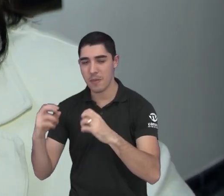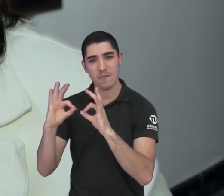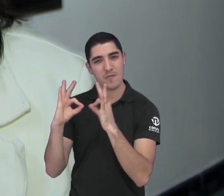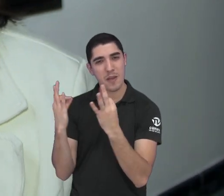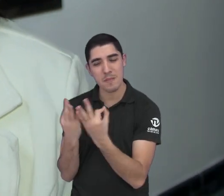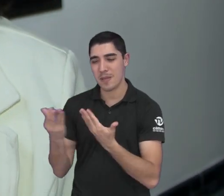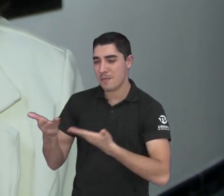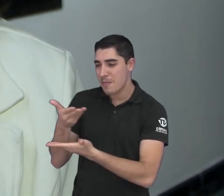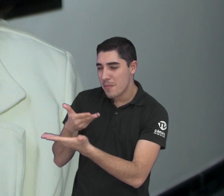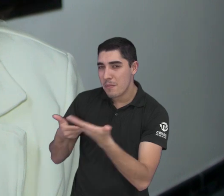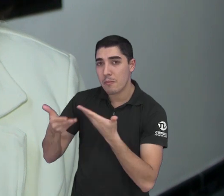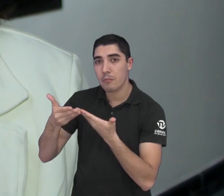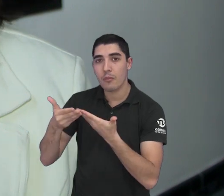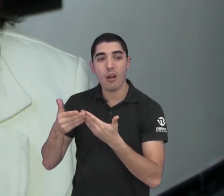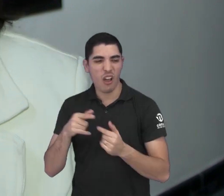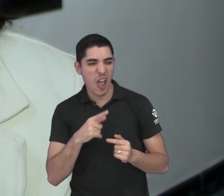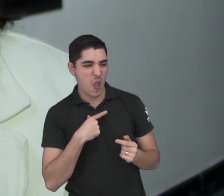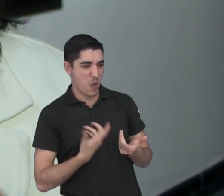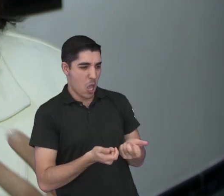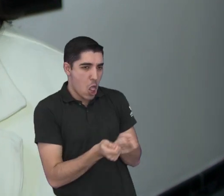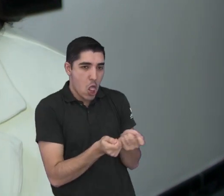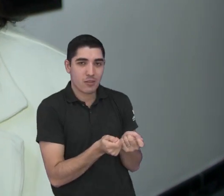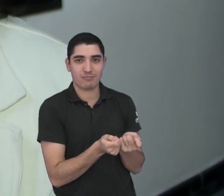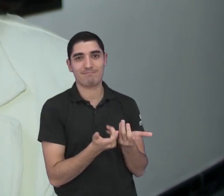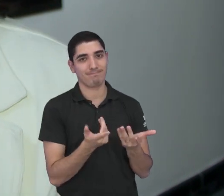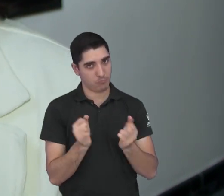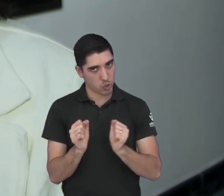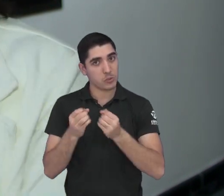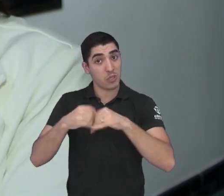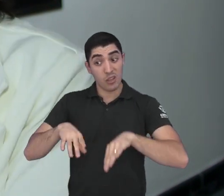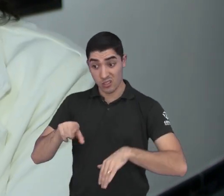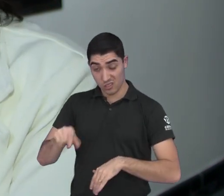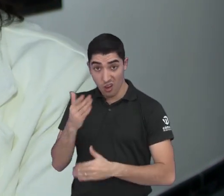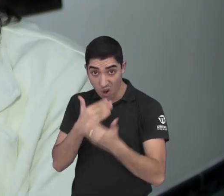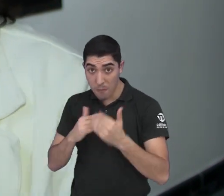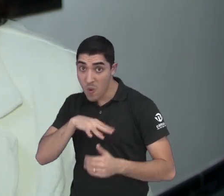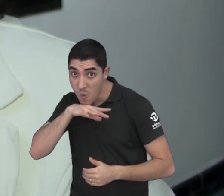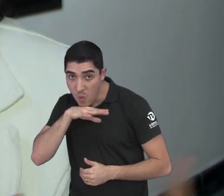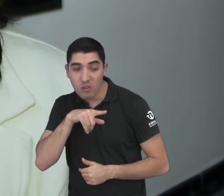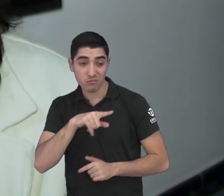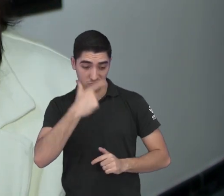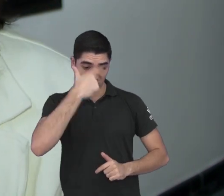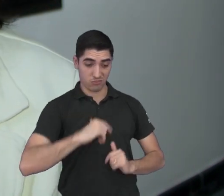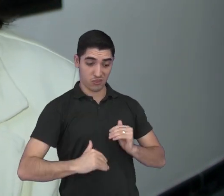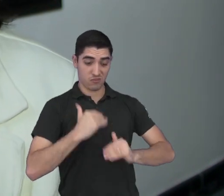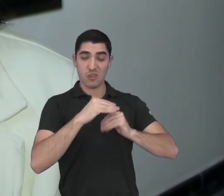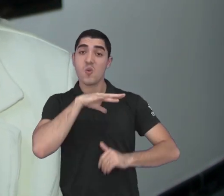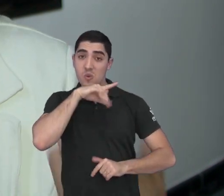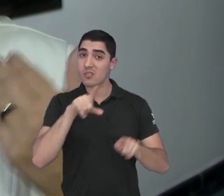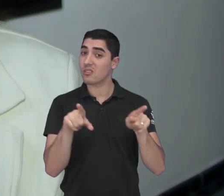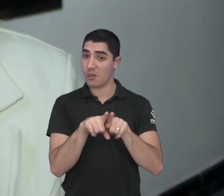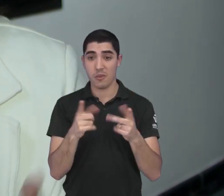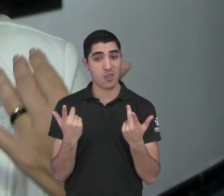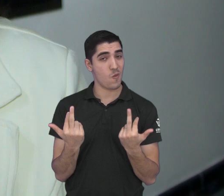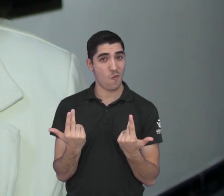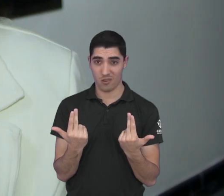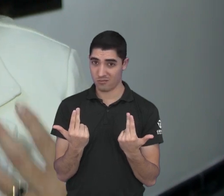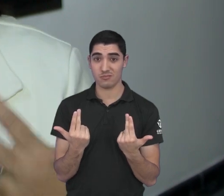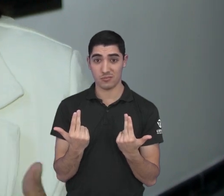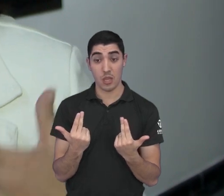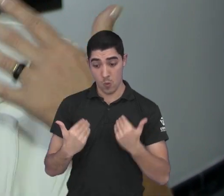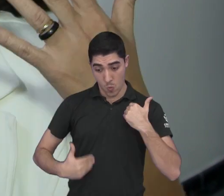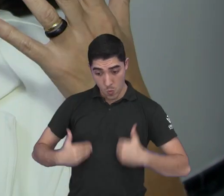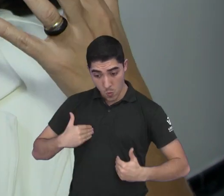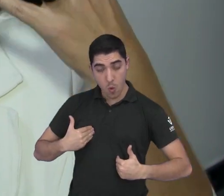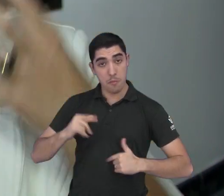na mesa junto com os familiares. Então, tudo isso impacta. E se ela se alimenta mal, ela também se desenvolve mal. Tanto se